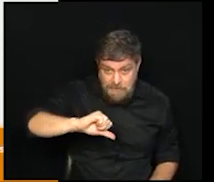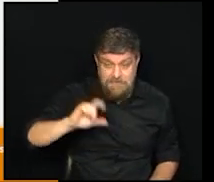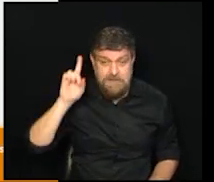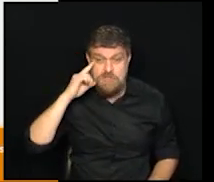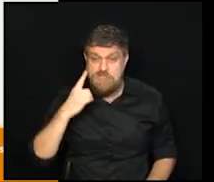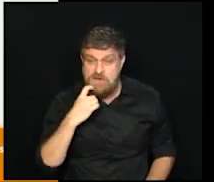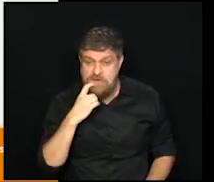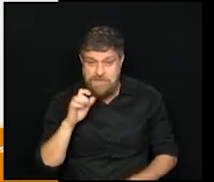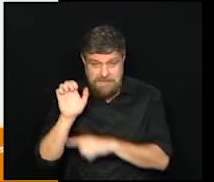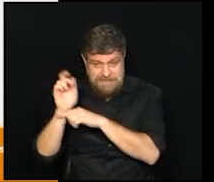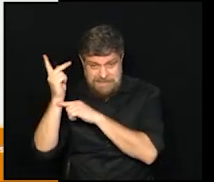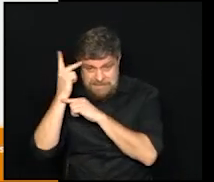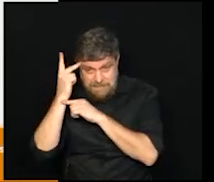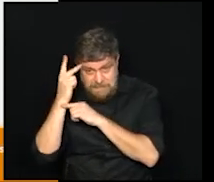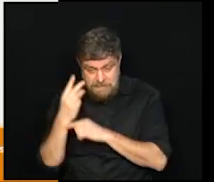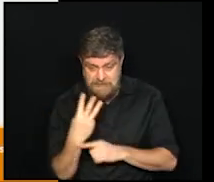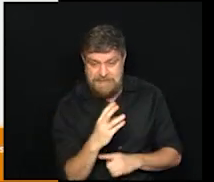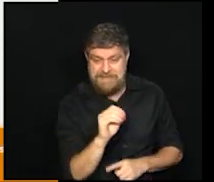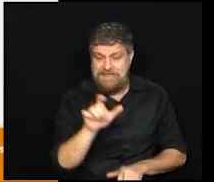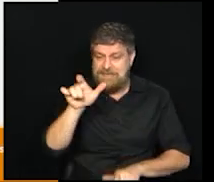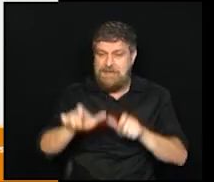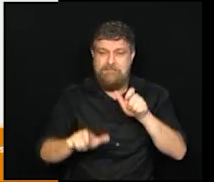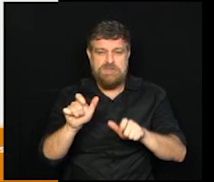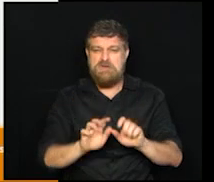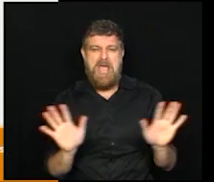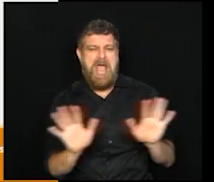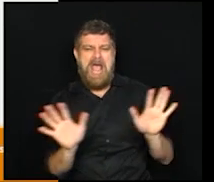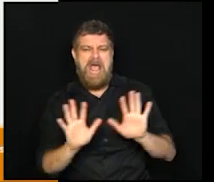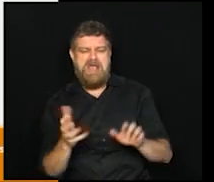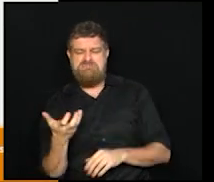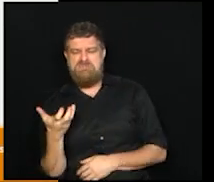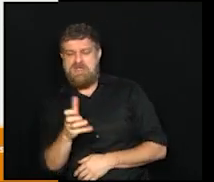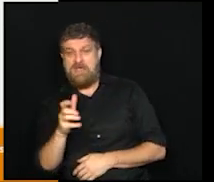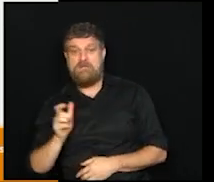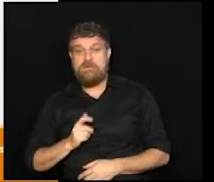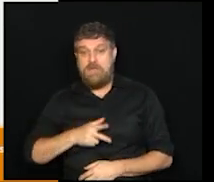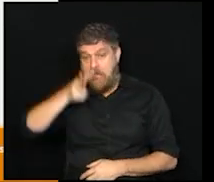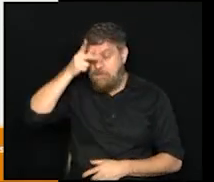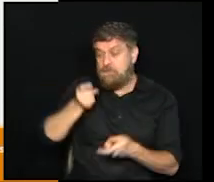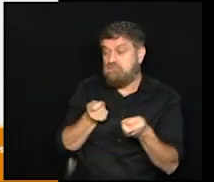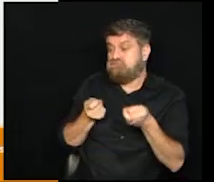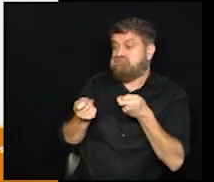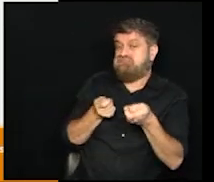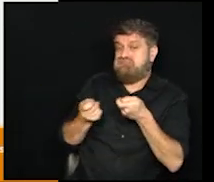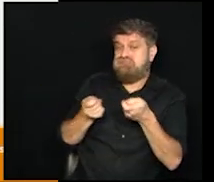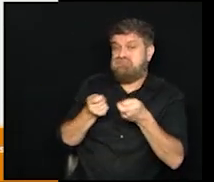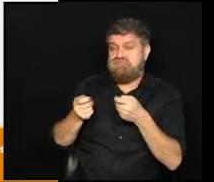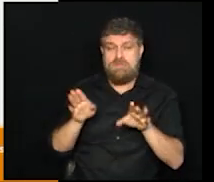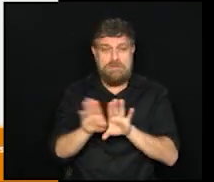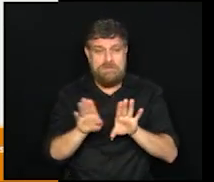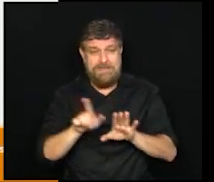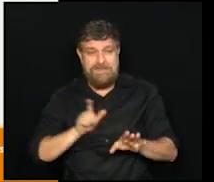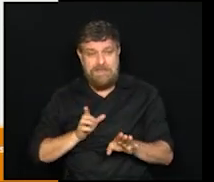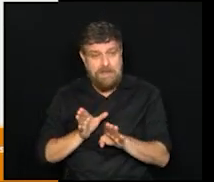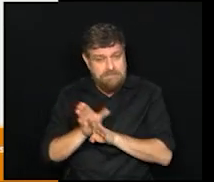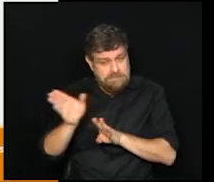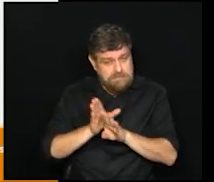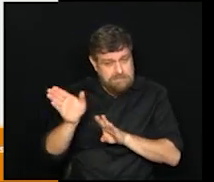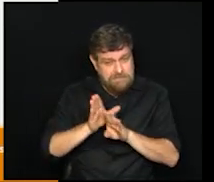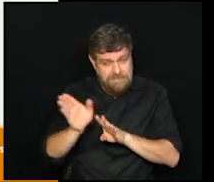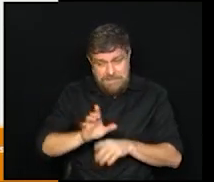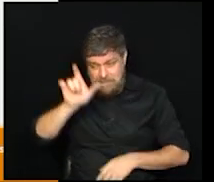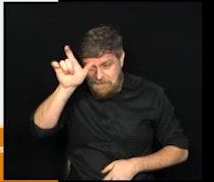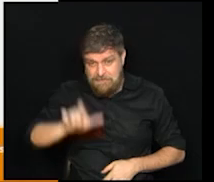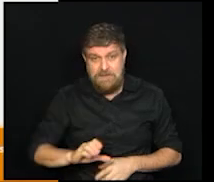no estado de São Paulo, 30 casos, né? E a Prefeitura continua gerenciando esses casos. E tem uma instrução, inclusive, caso o